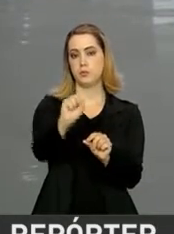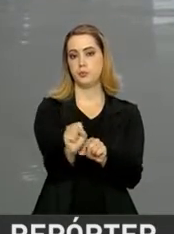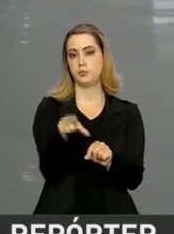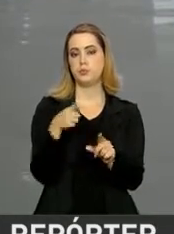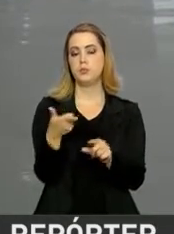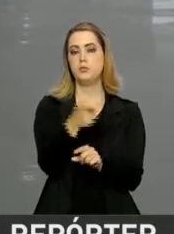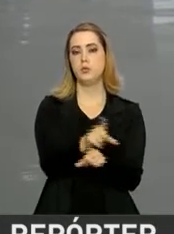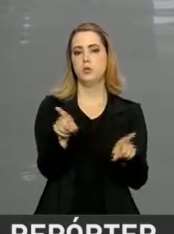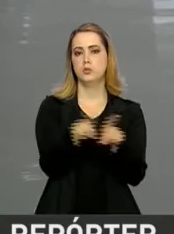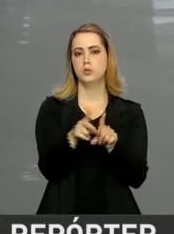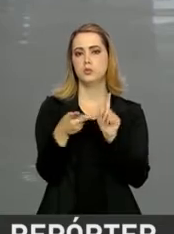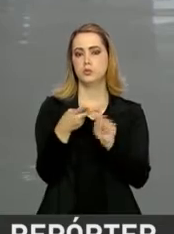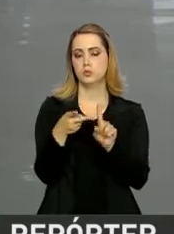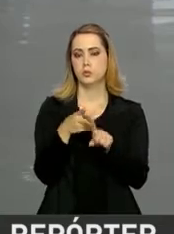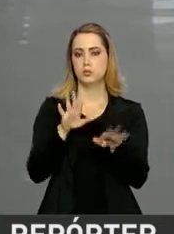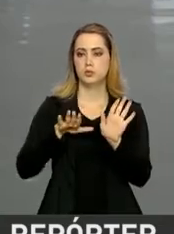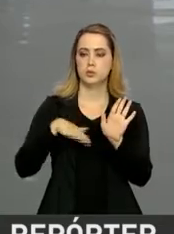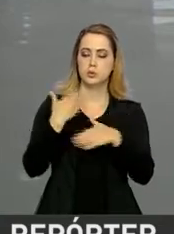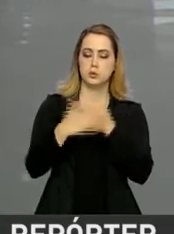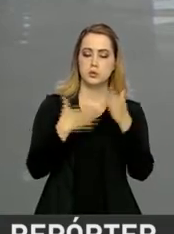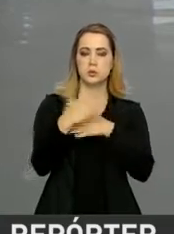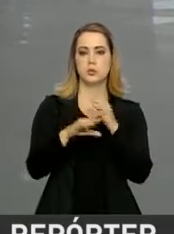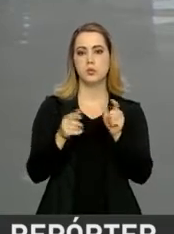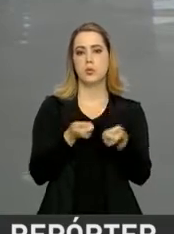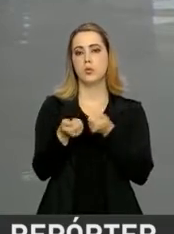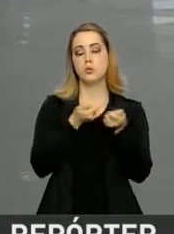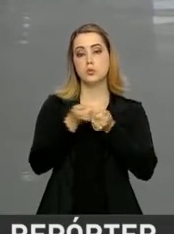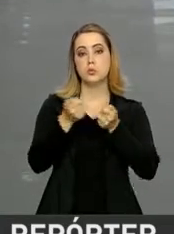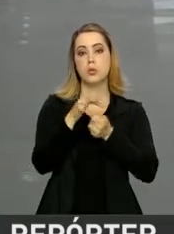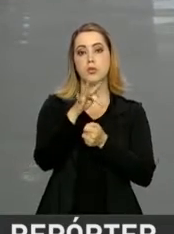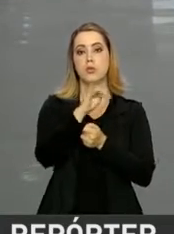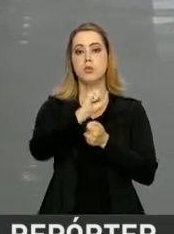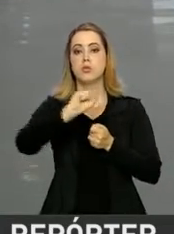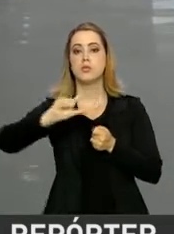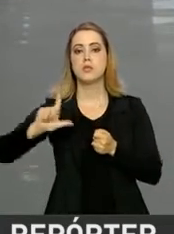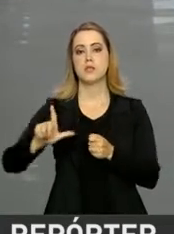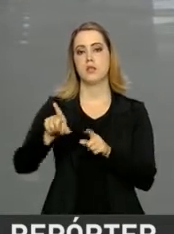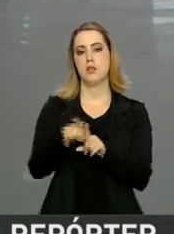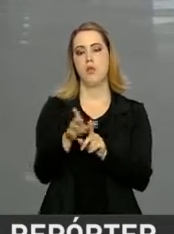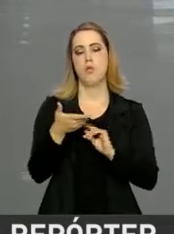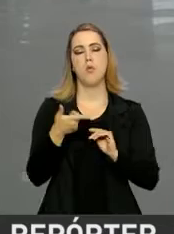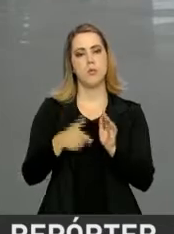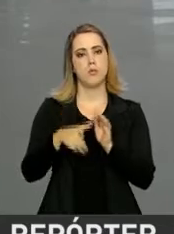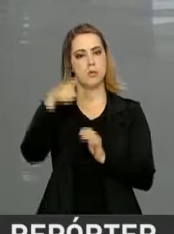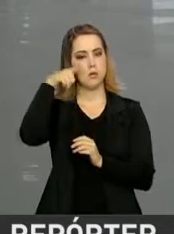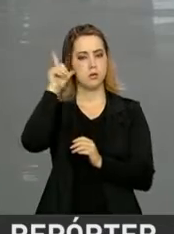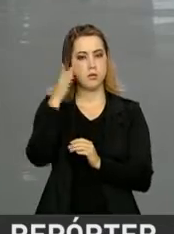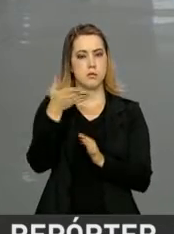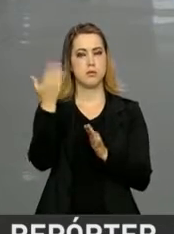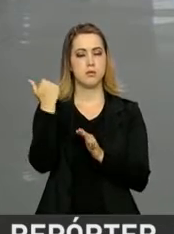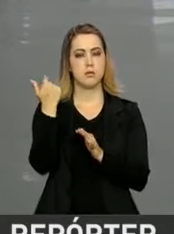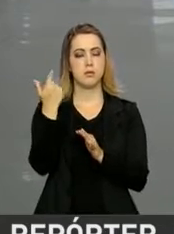seria o andamento do ajuste fiscal no Congresso Nacional. E na semana passada, a Câmara dos Deputados aprovou em primeiro turno